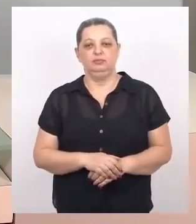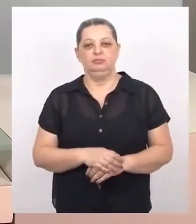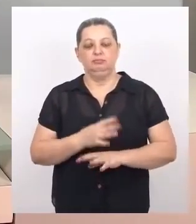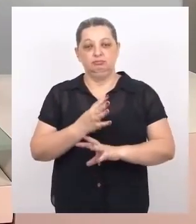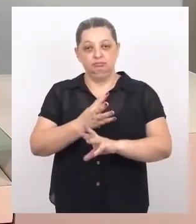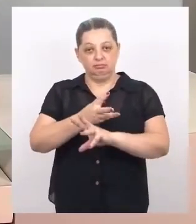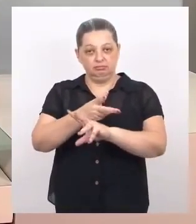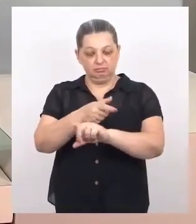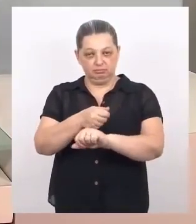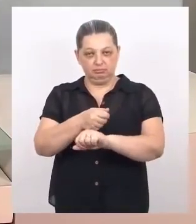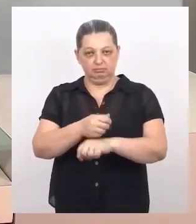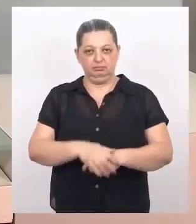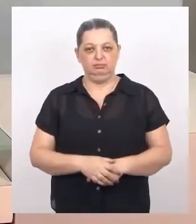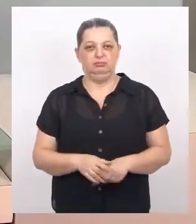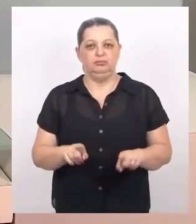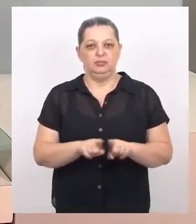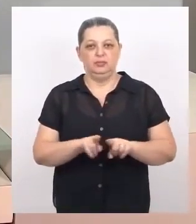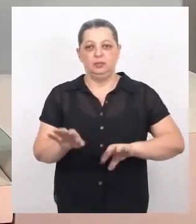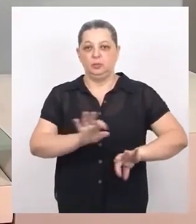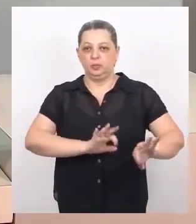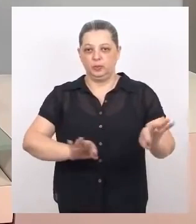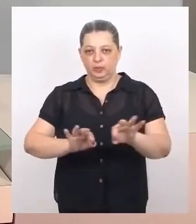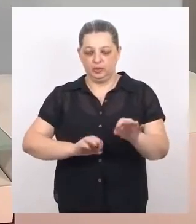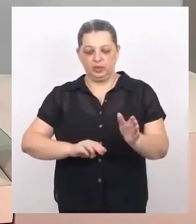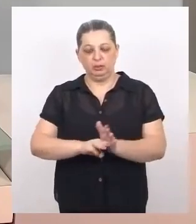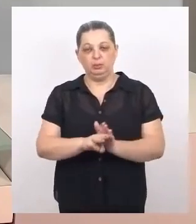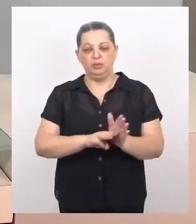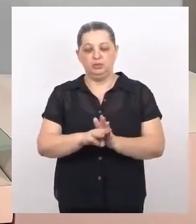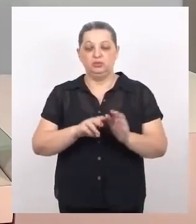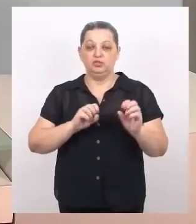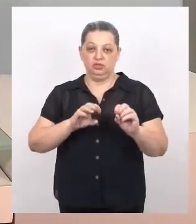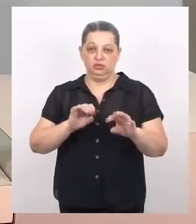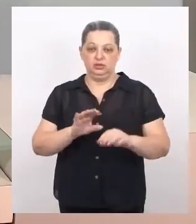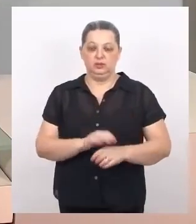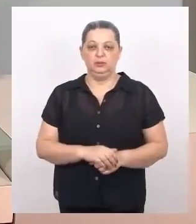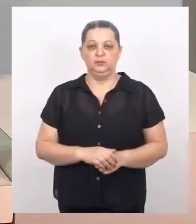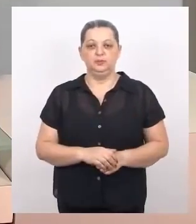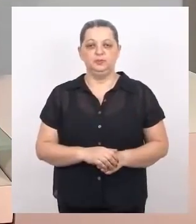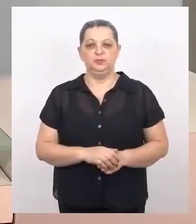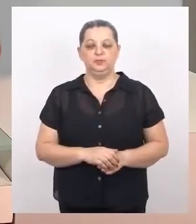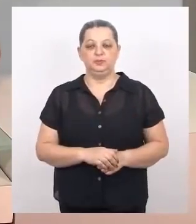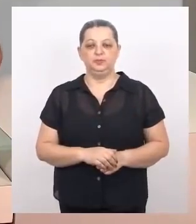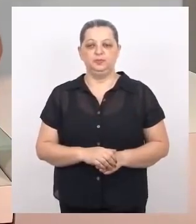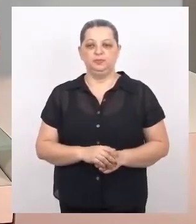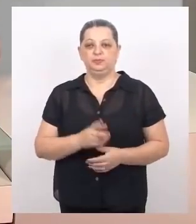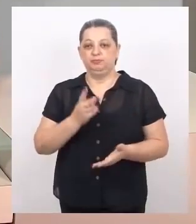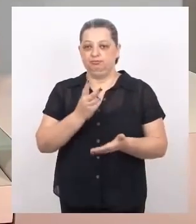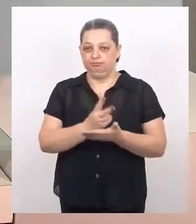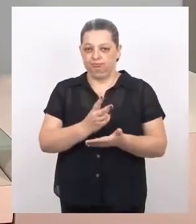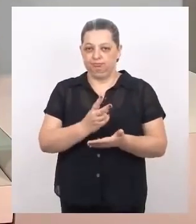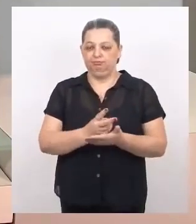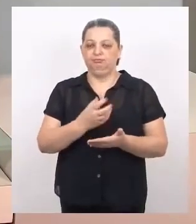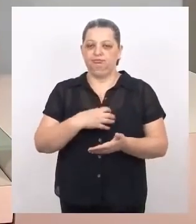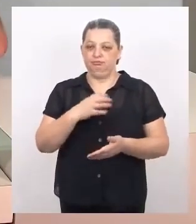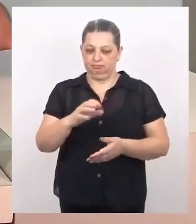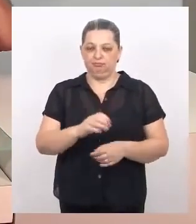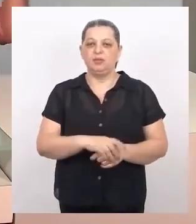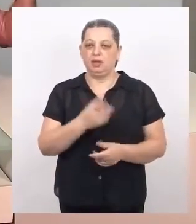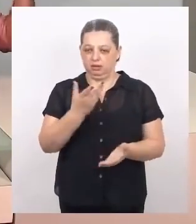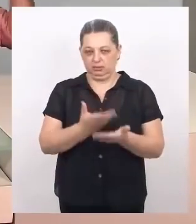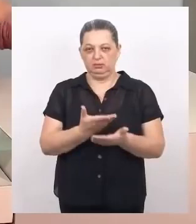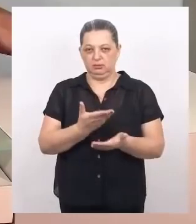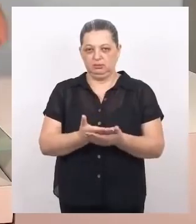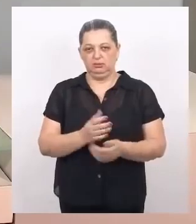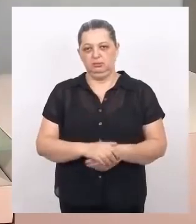mais arrojado em termos de metodologia de ensino, ainda assim, o senhor é um professor de sociologia, ou